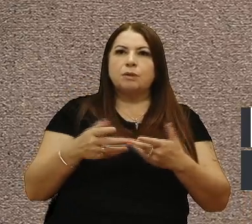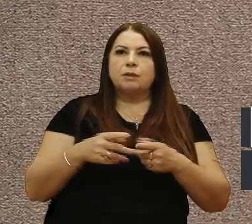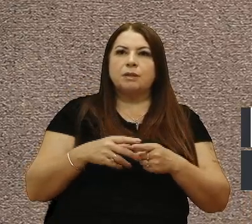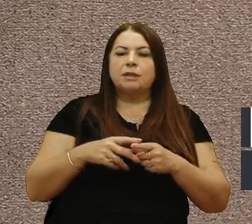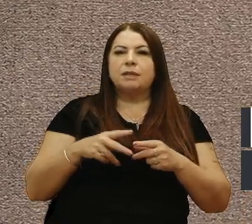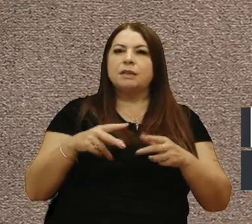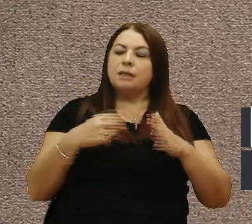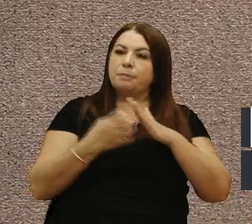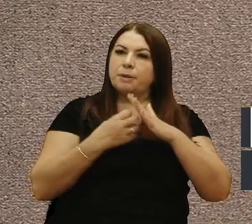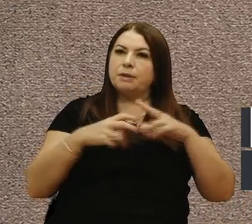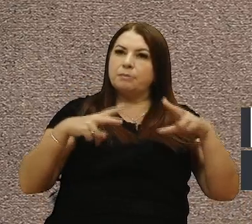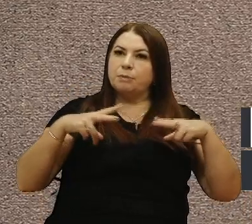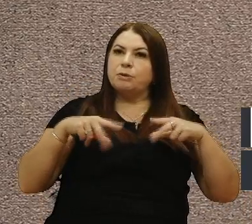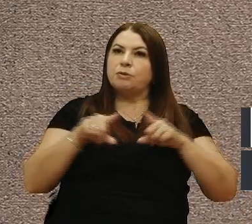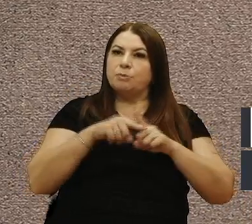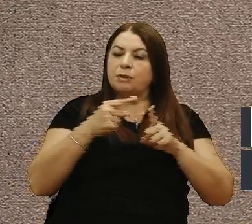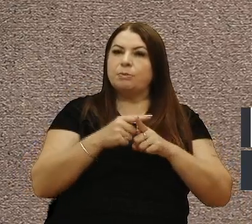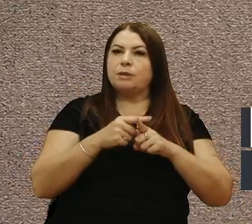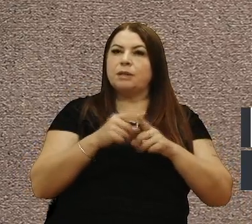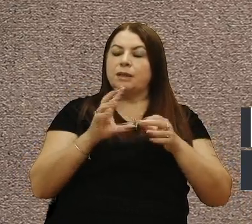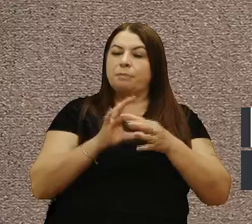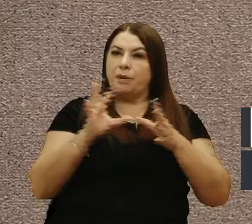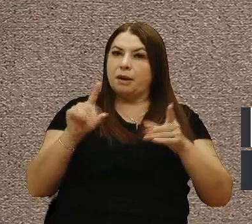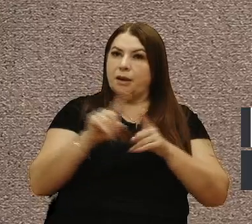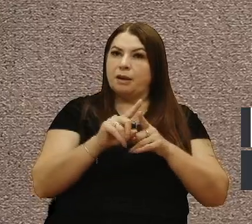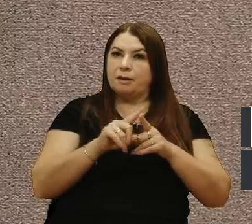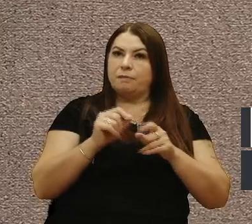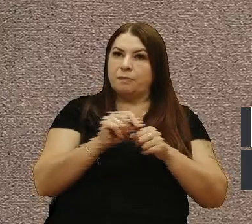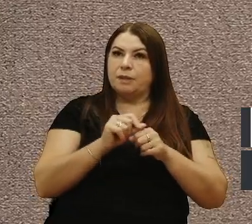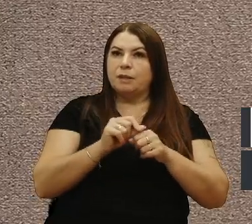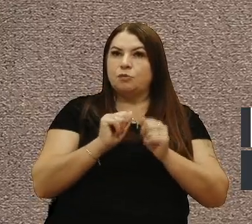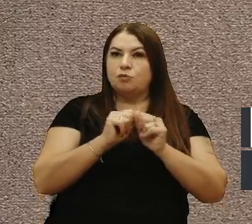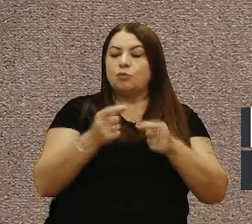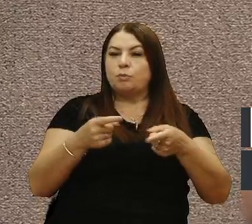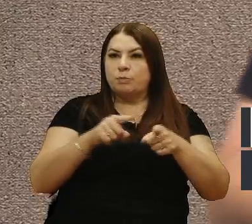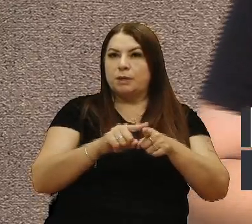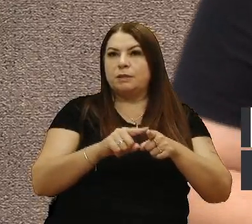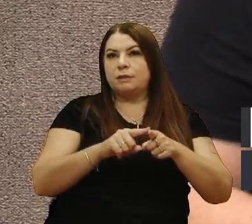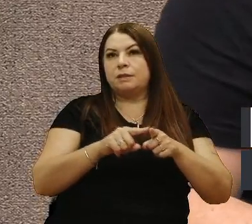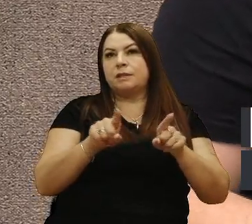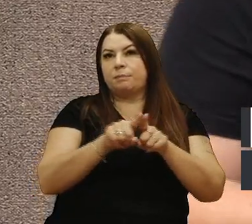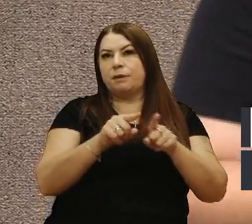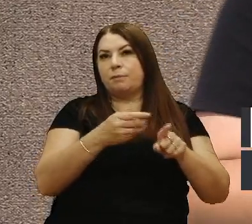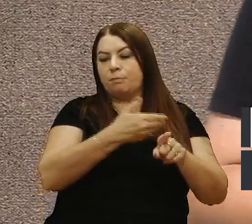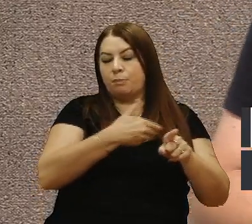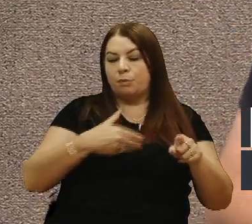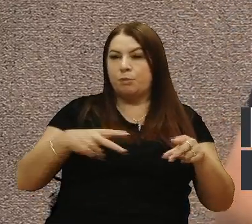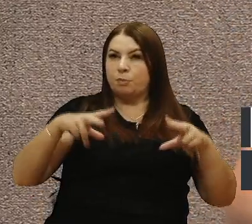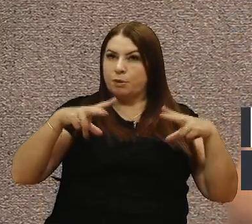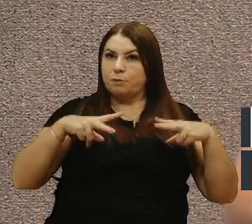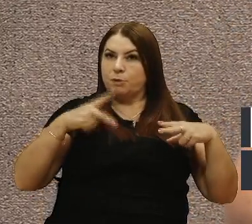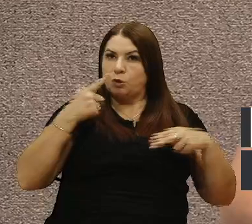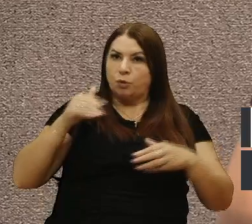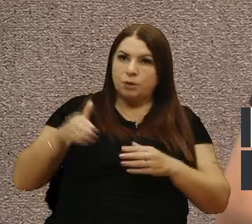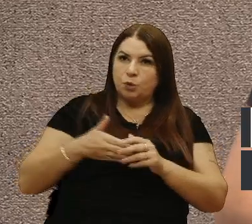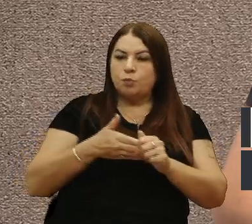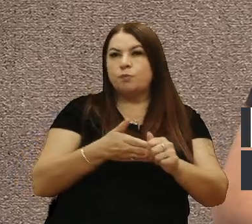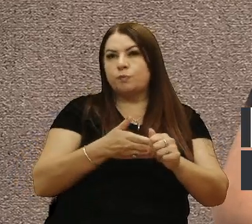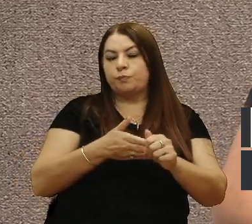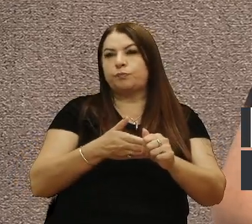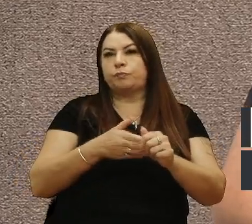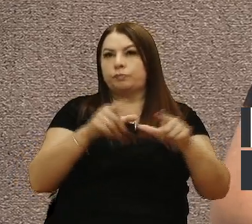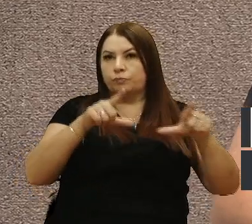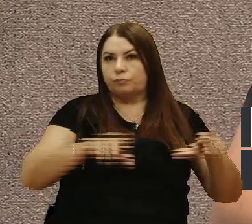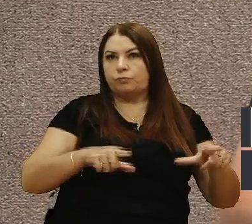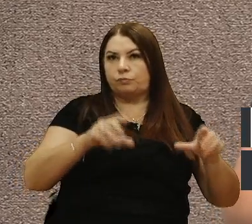privada, né? Que é uma medida, inclusive, liberal, contar com as parcerias público-privadas para que possa conduzir